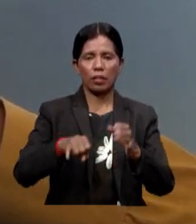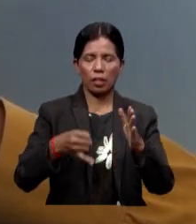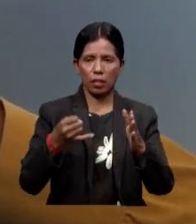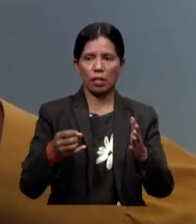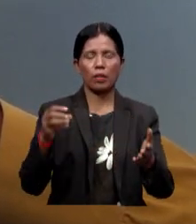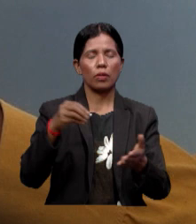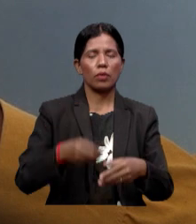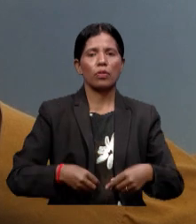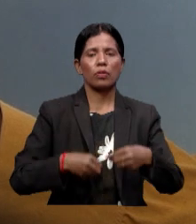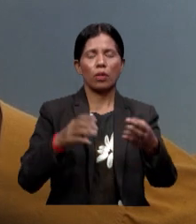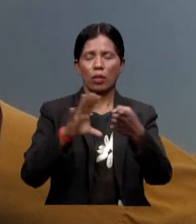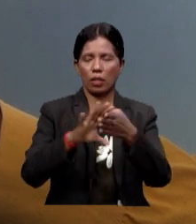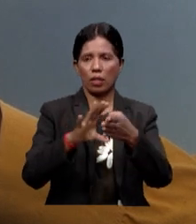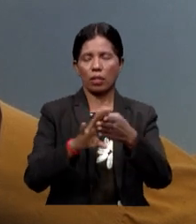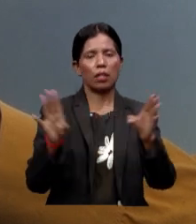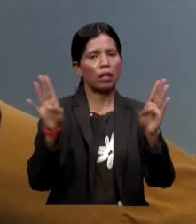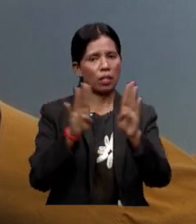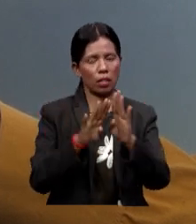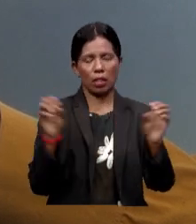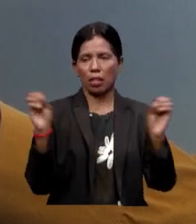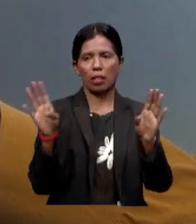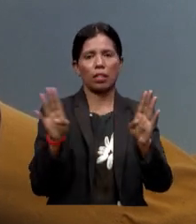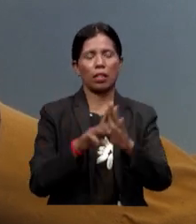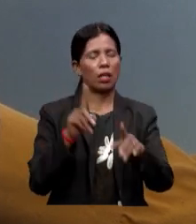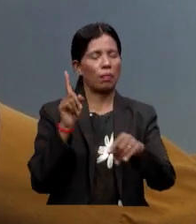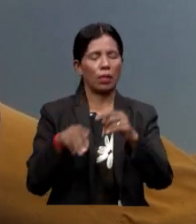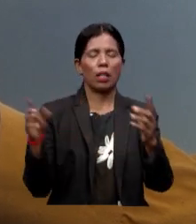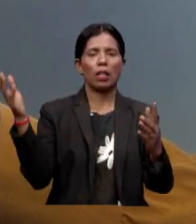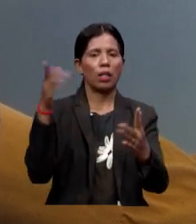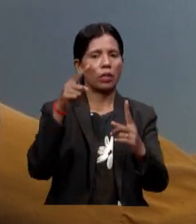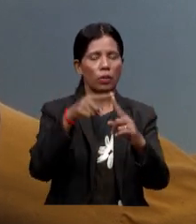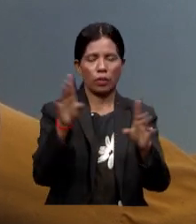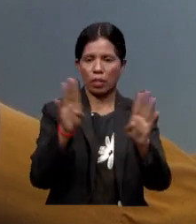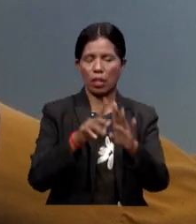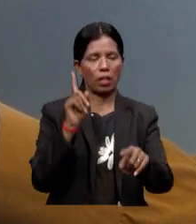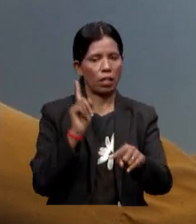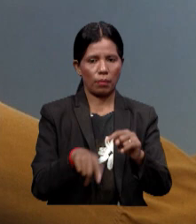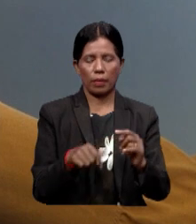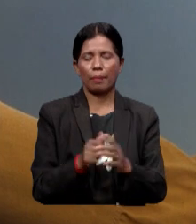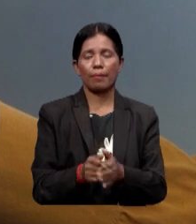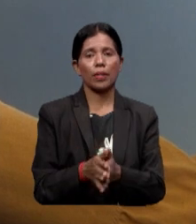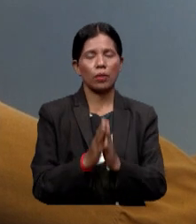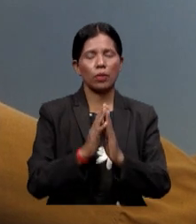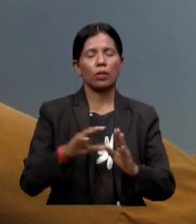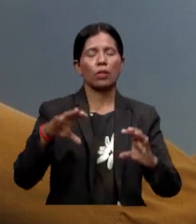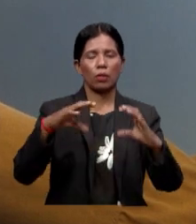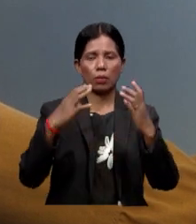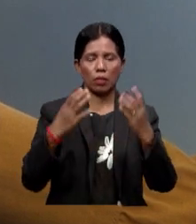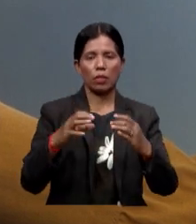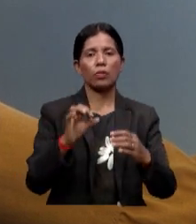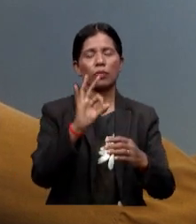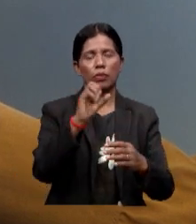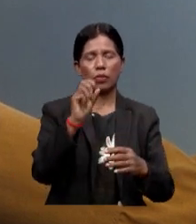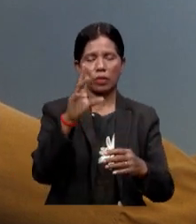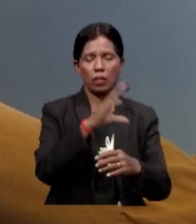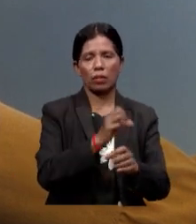de espaço, o de taca, aquela taca. Lá, ele to taca, que é. Além de nem, a Bílio Moço, suba a comissão de função pública,